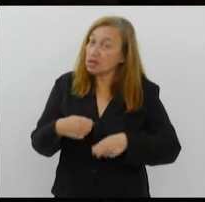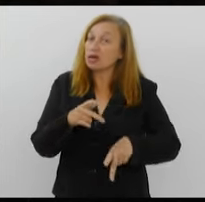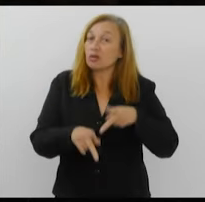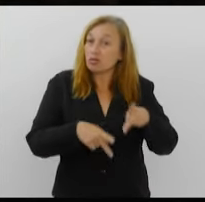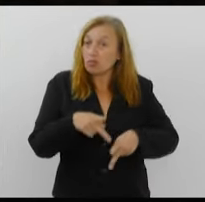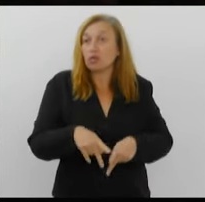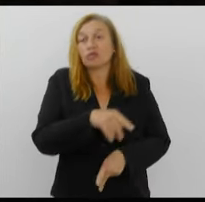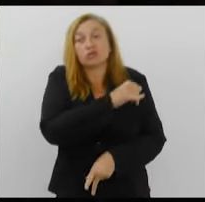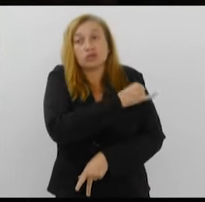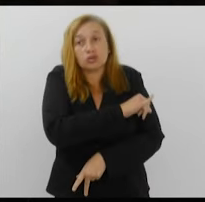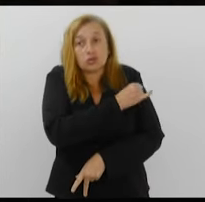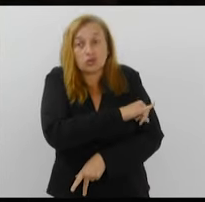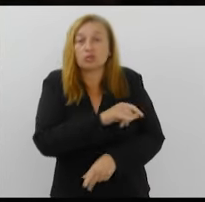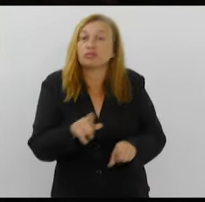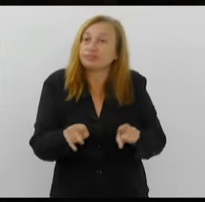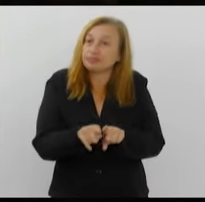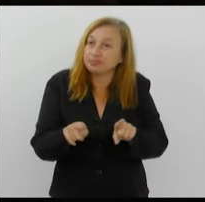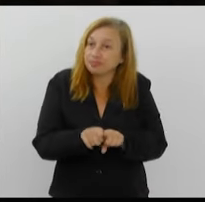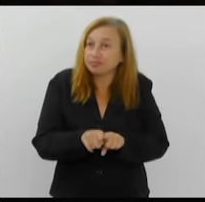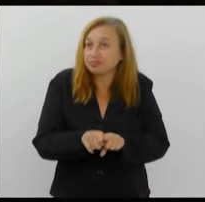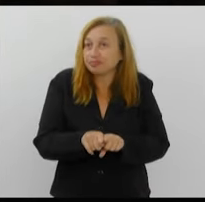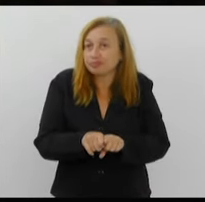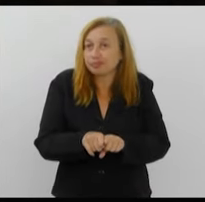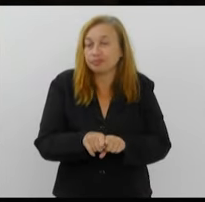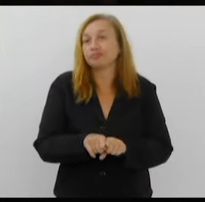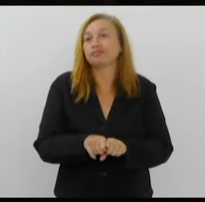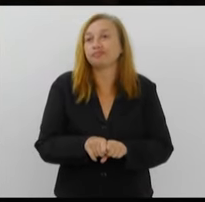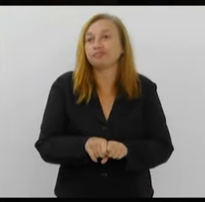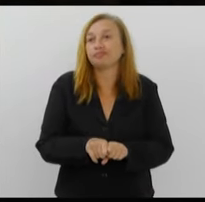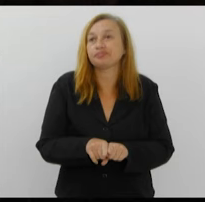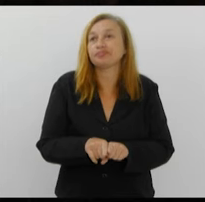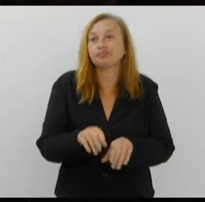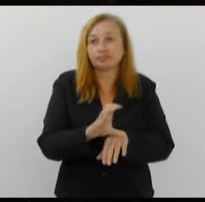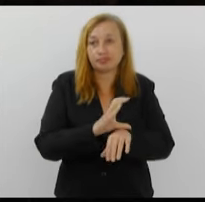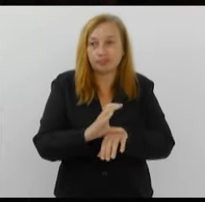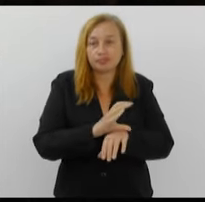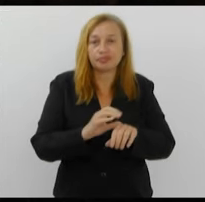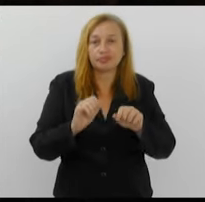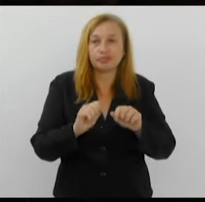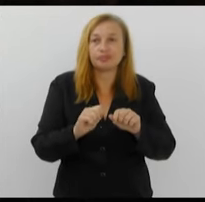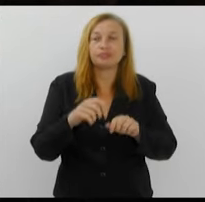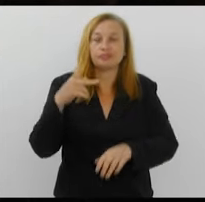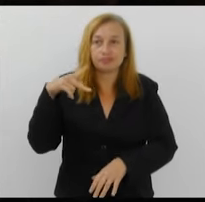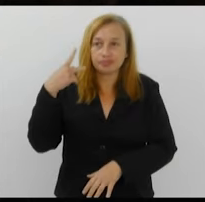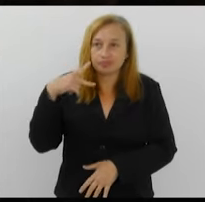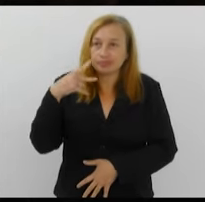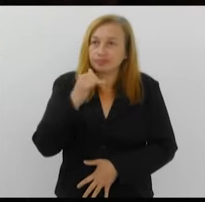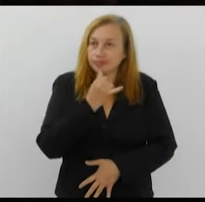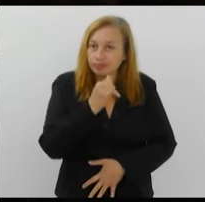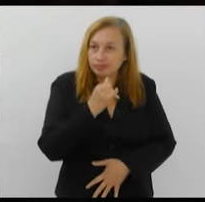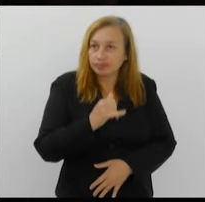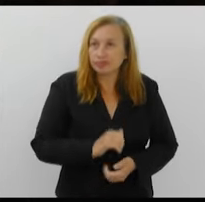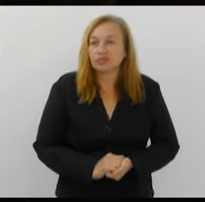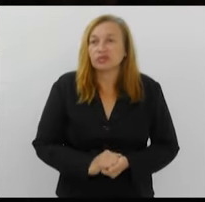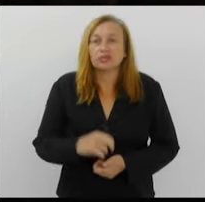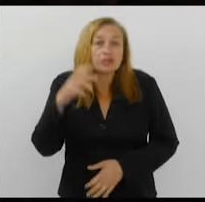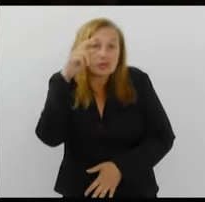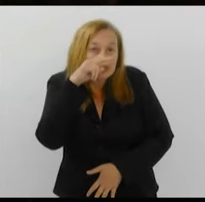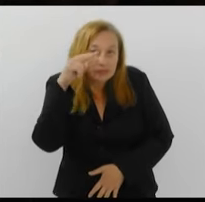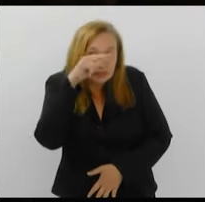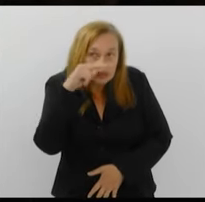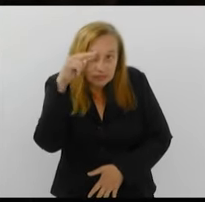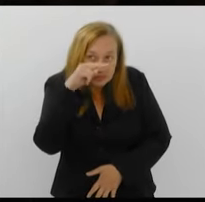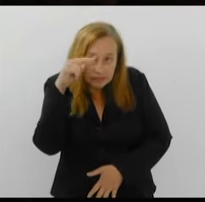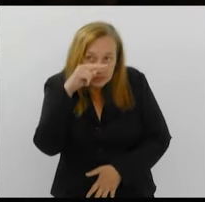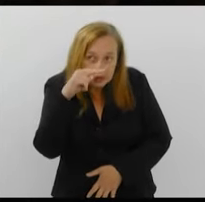Rio de Janeiro e, sobretudo, no manto constitucional, ao Parlamento Fluminense, que é o fiscalizador dos